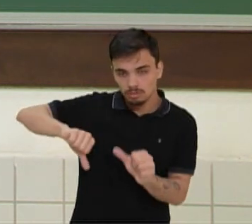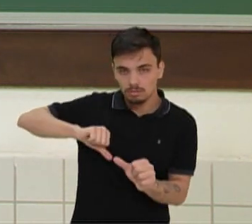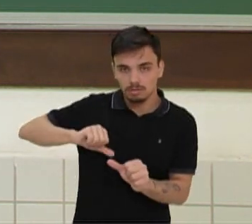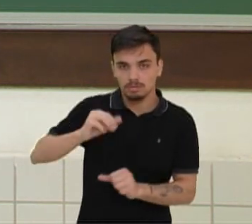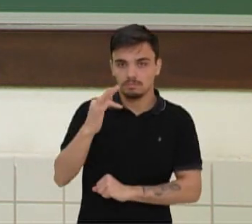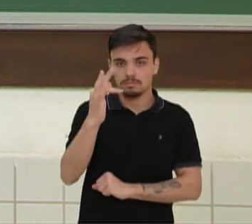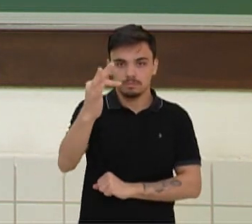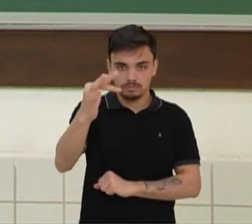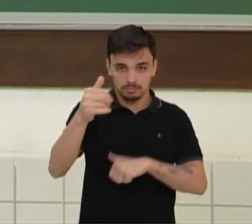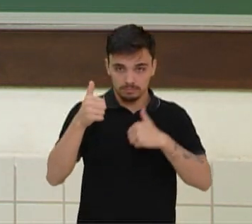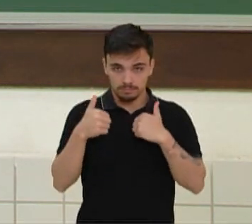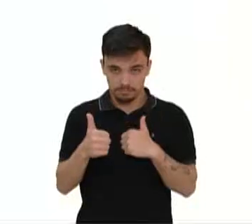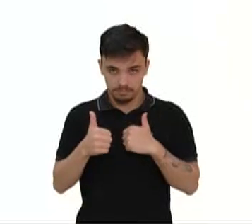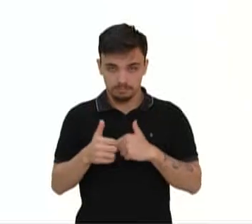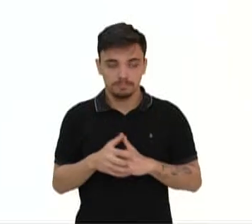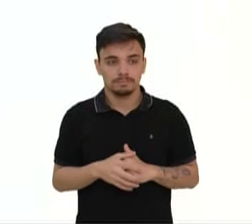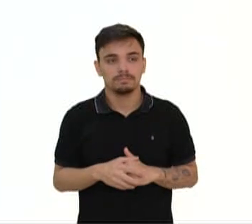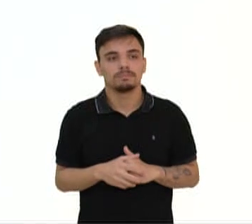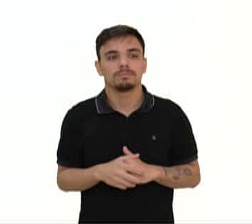futuro, ok?